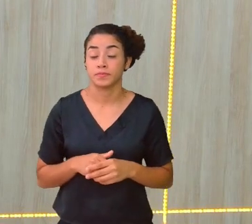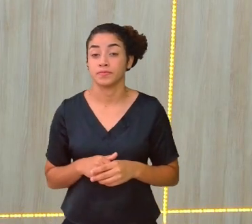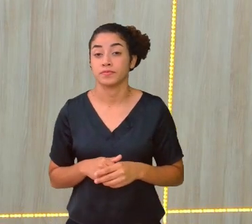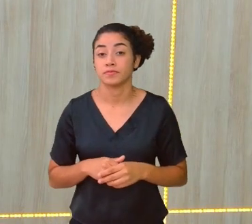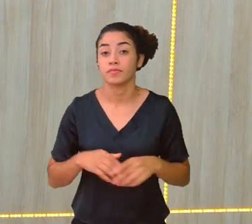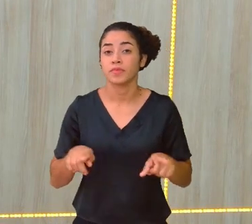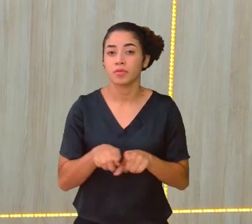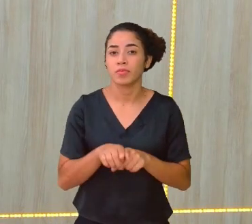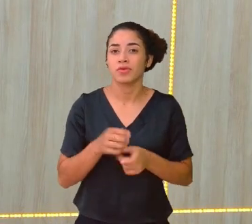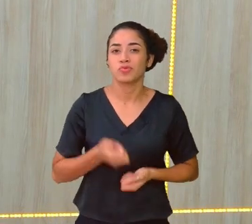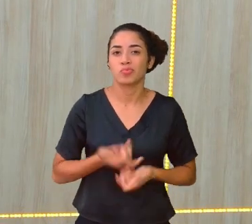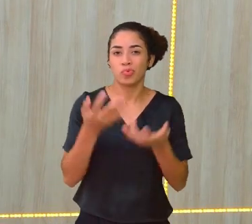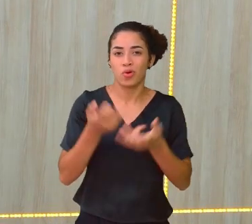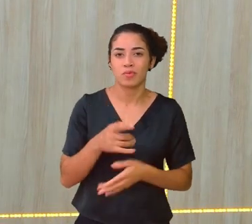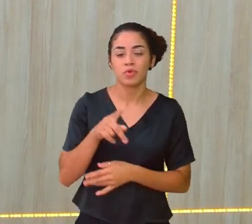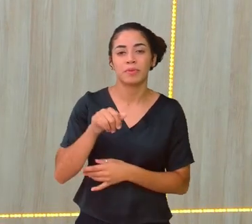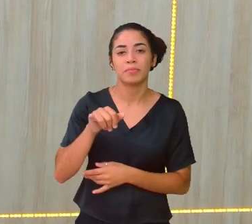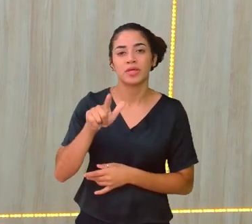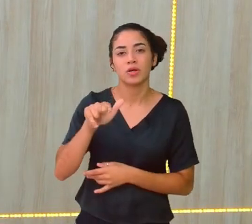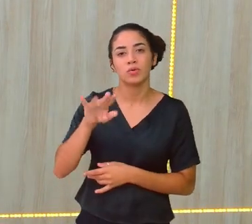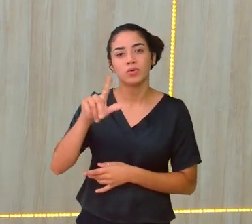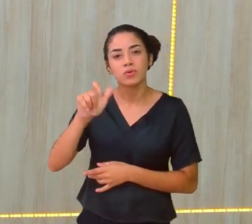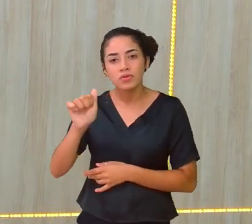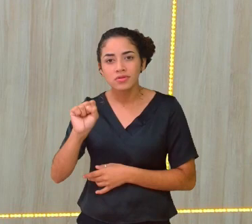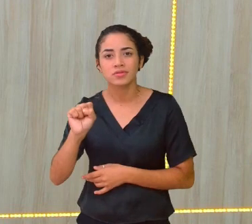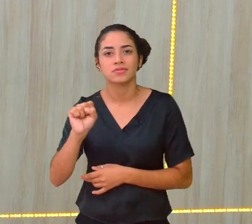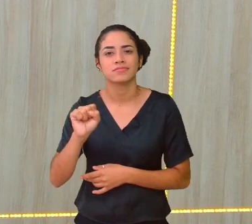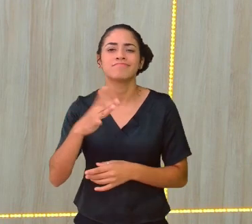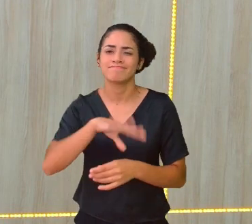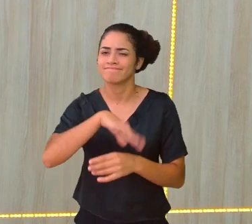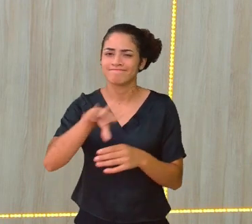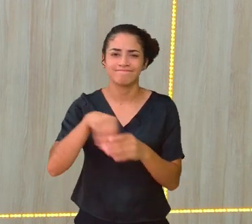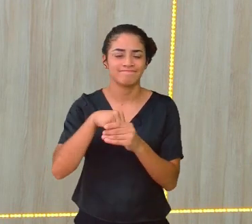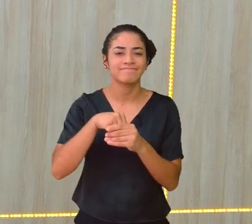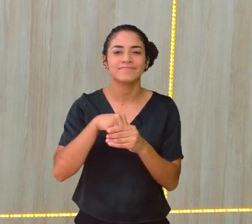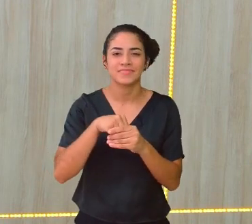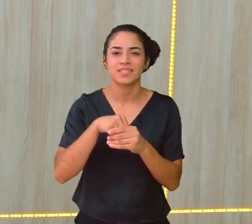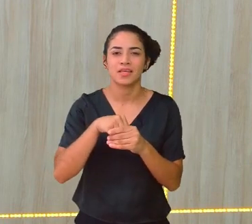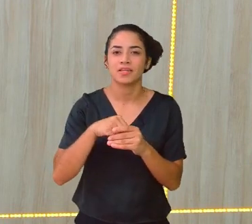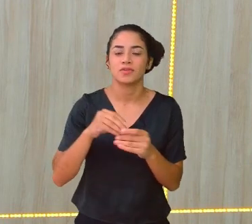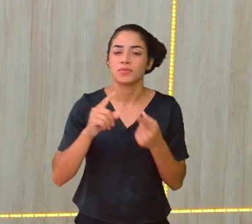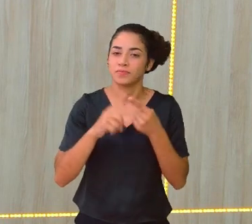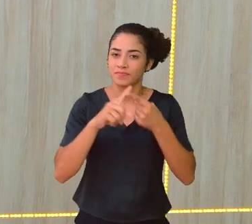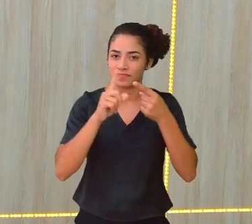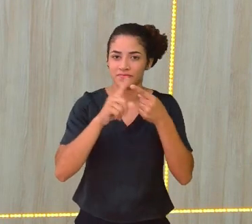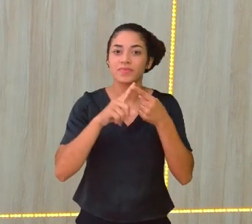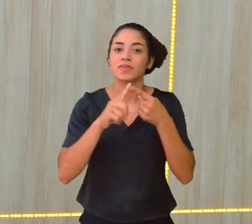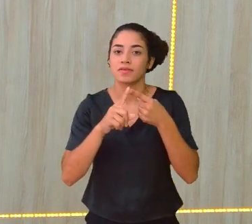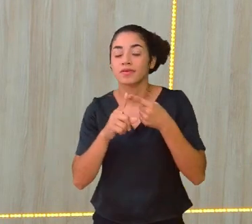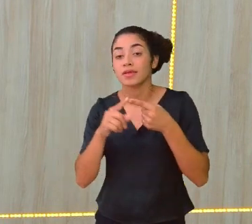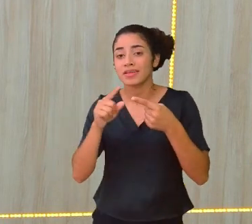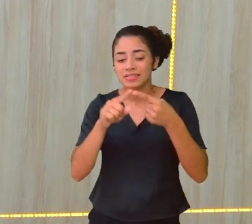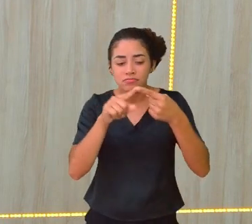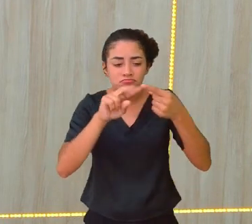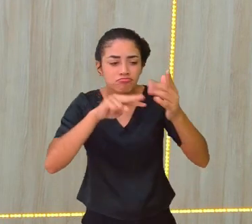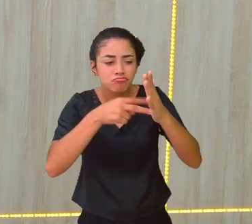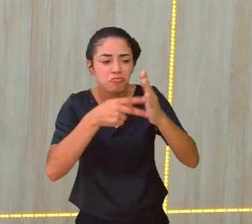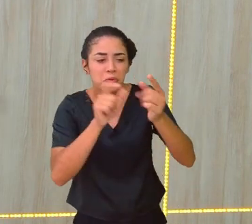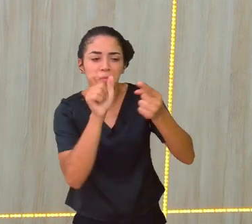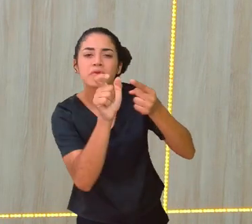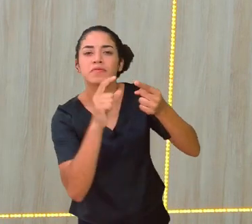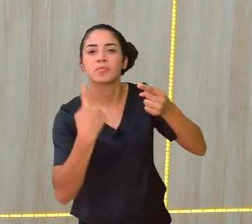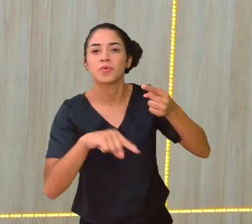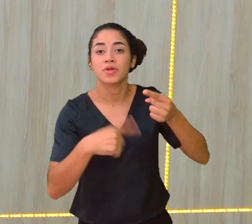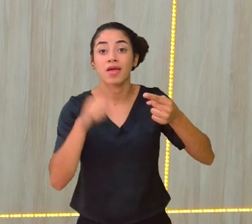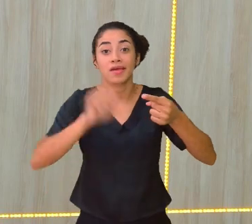os poemas pílulas são gêneros da família do lírico. E falo lírico porque realmente,